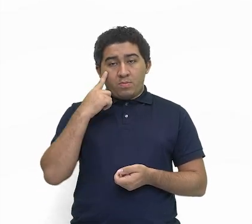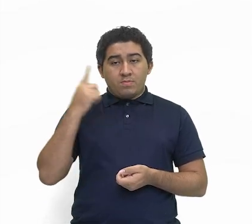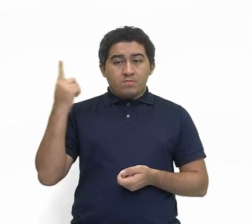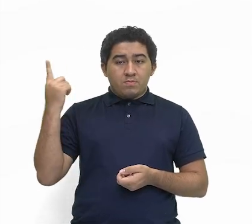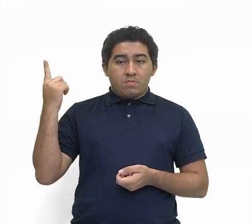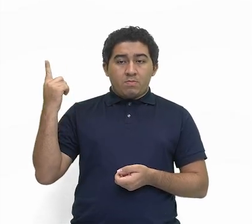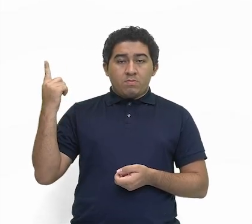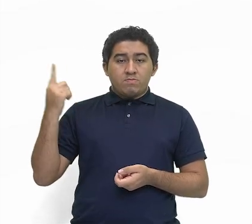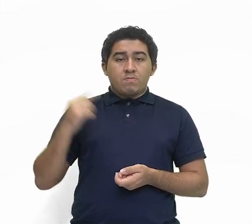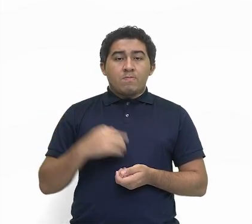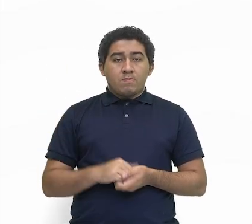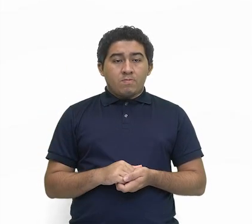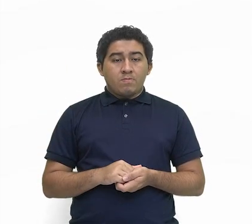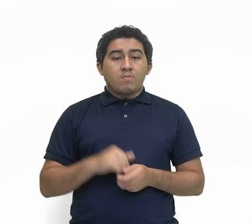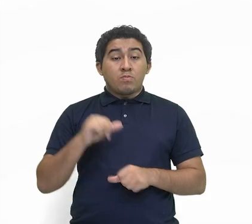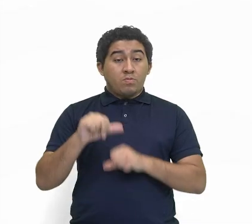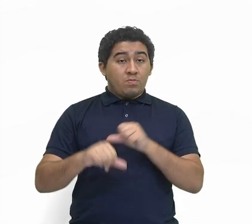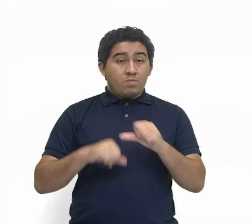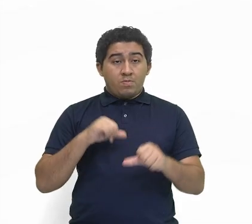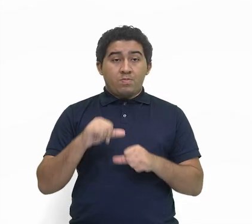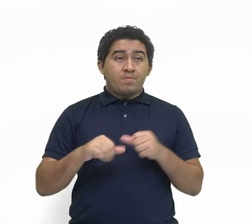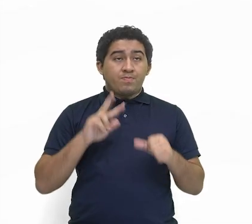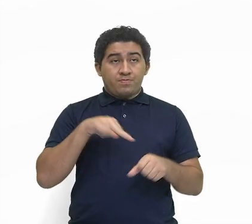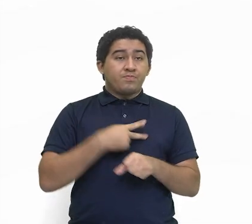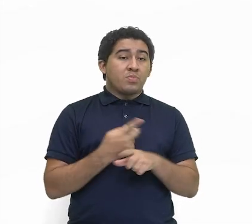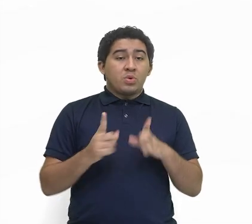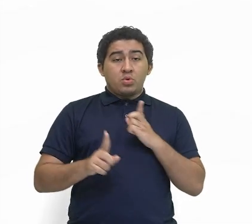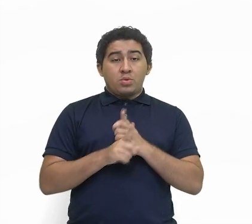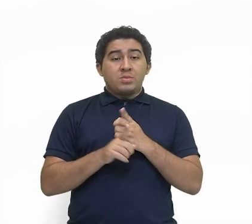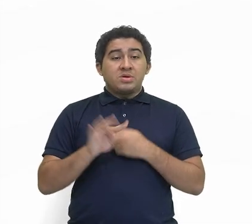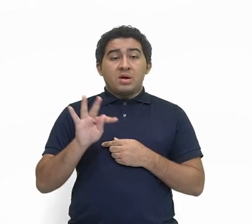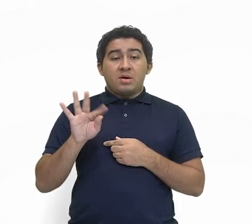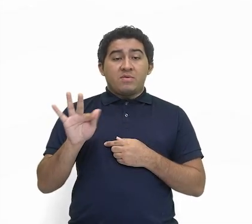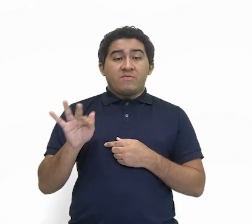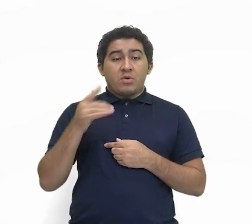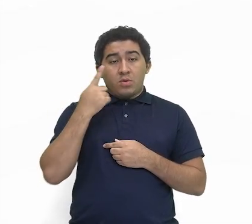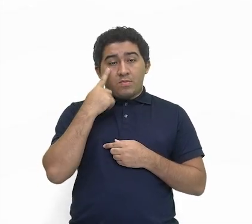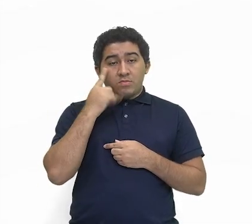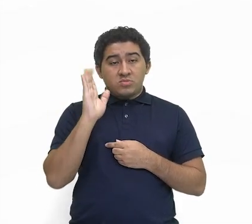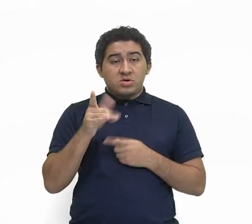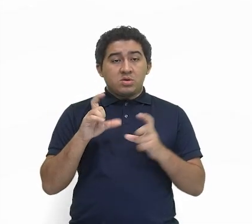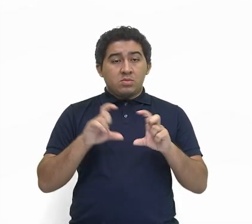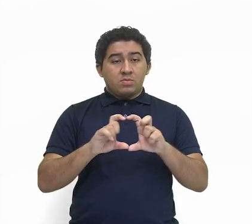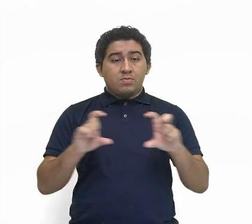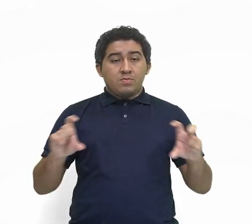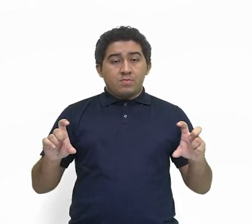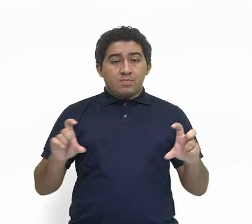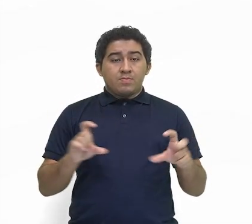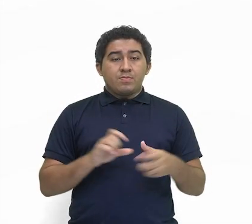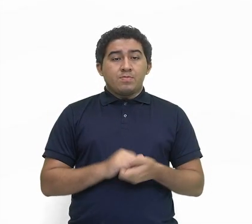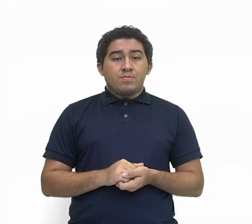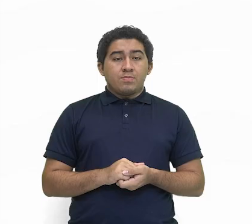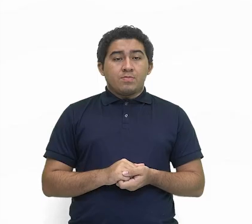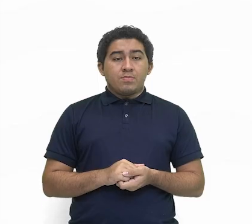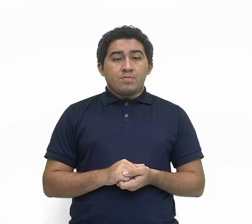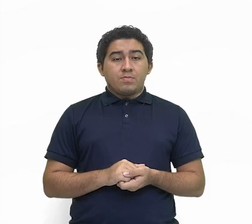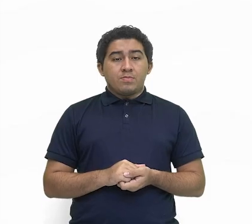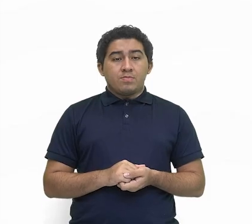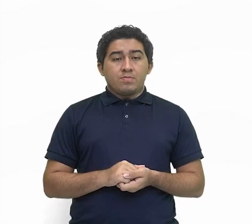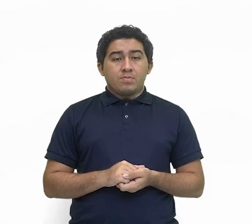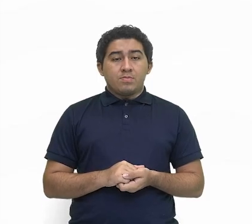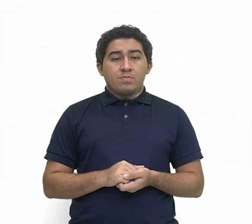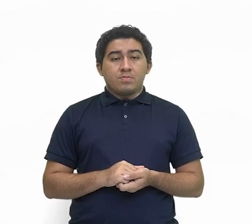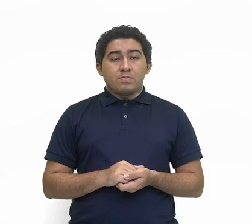o 30. Substituir. Aí eu vou descobrir quanto é o Tf. Está aqui, escrito aqui, ó, 30 sobre 5. É Tf